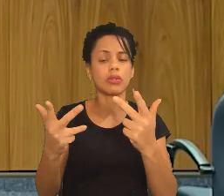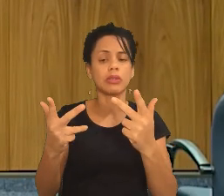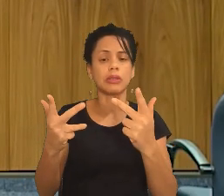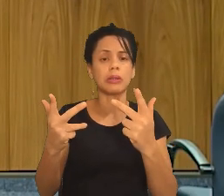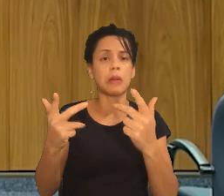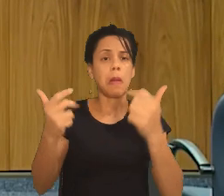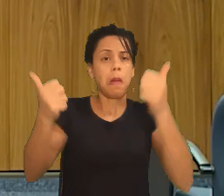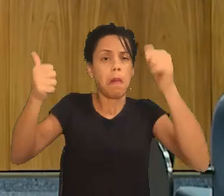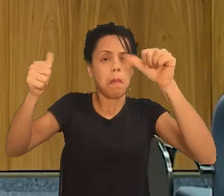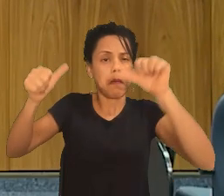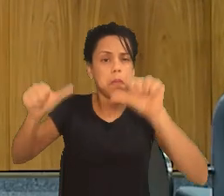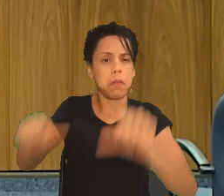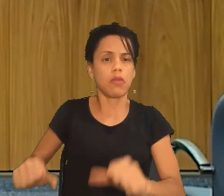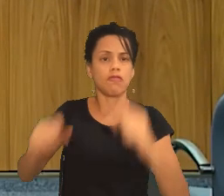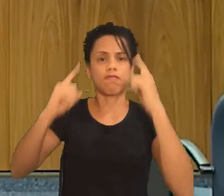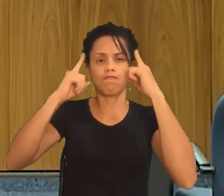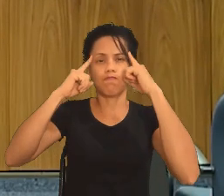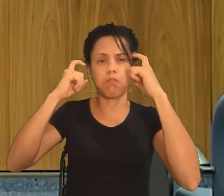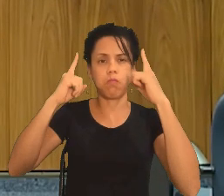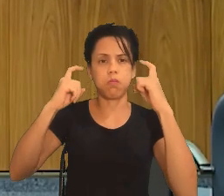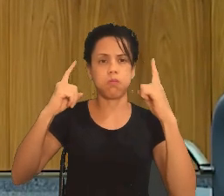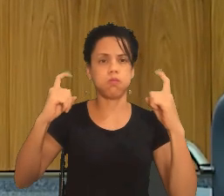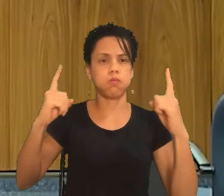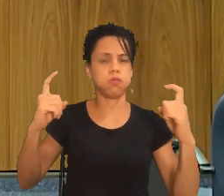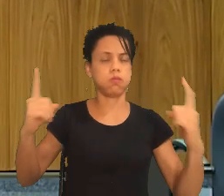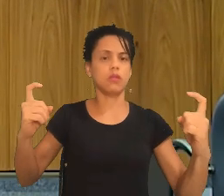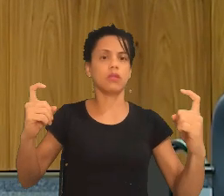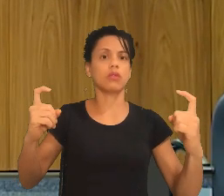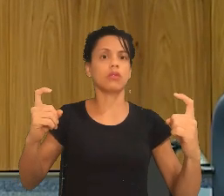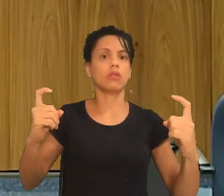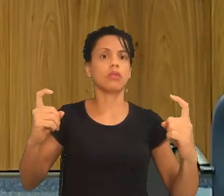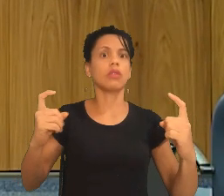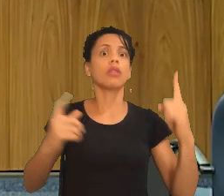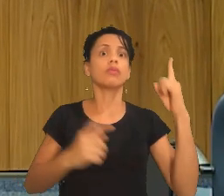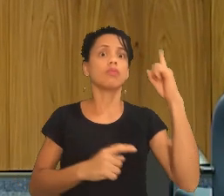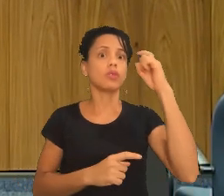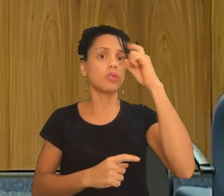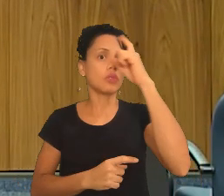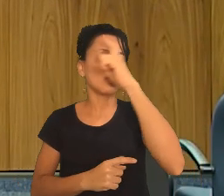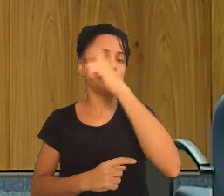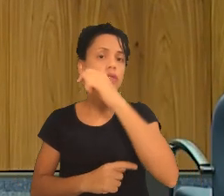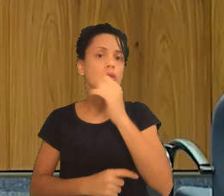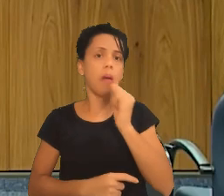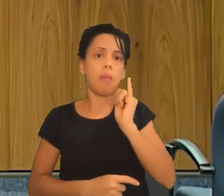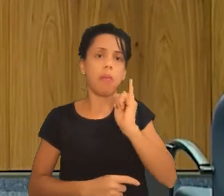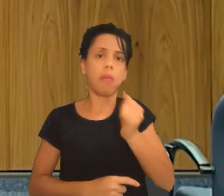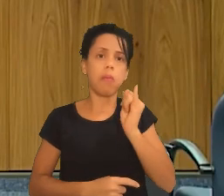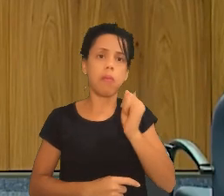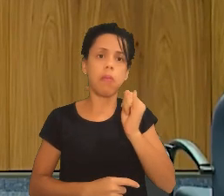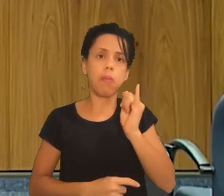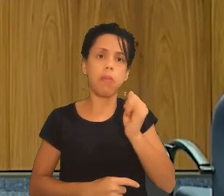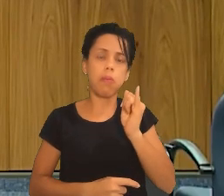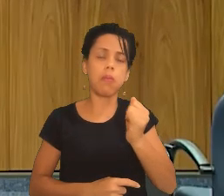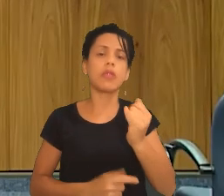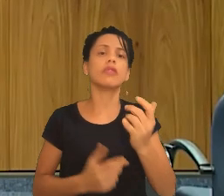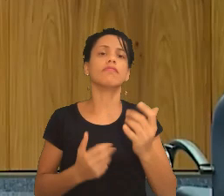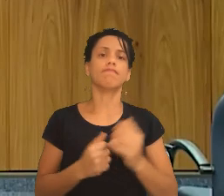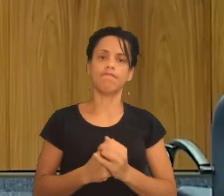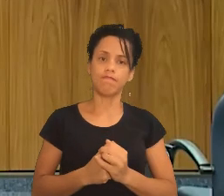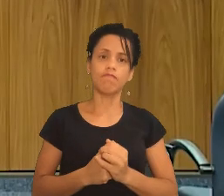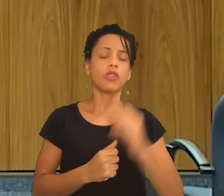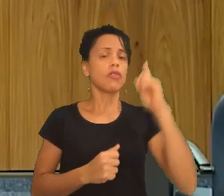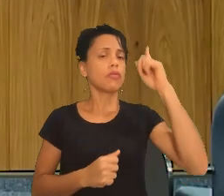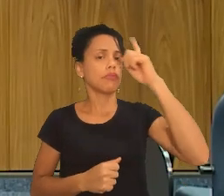violência que dificulta a fala, dificulta a narrativa. A gente tem dificuldade